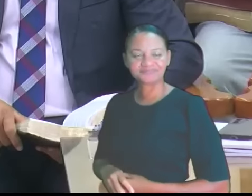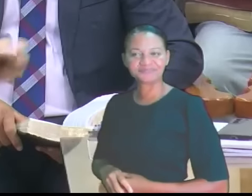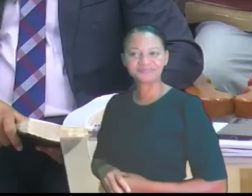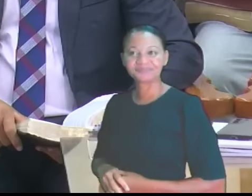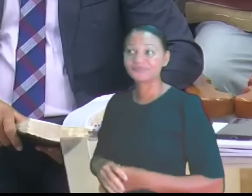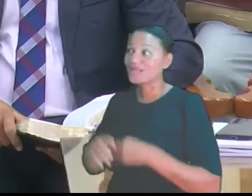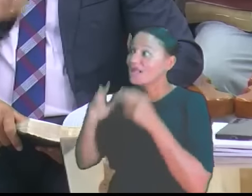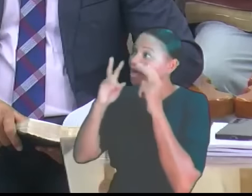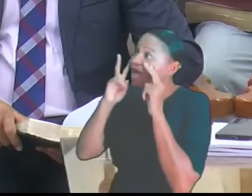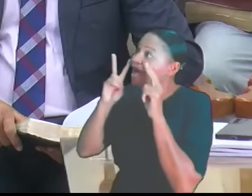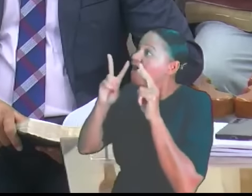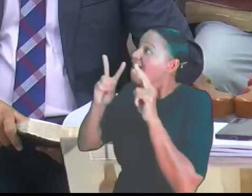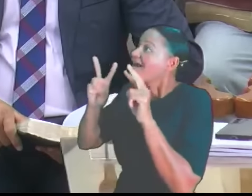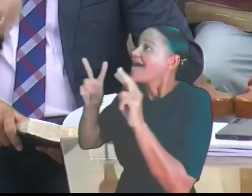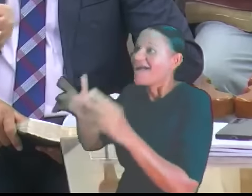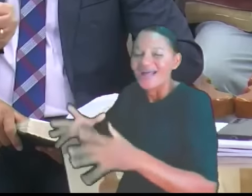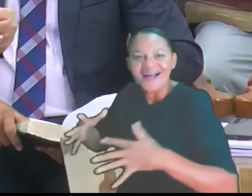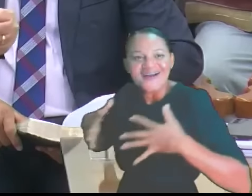Viu e